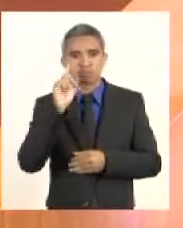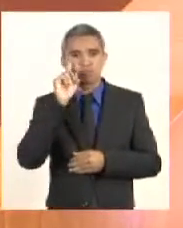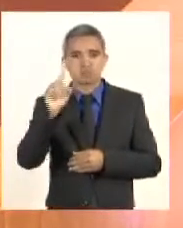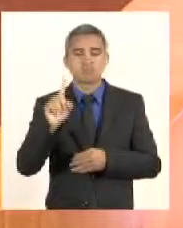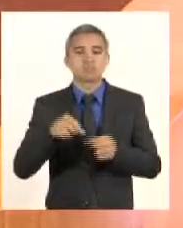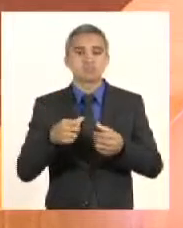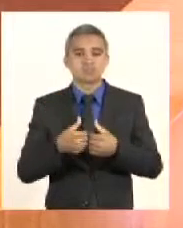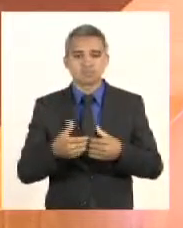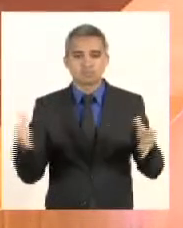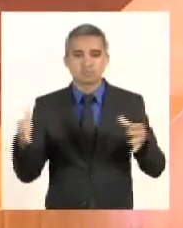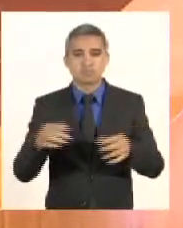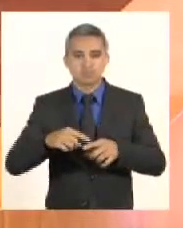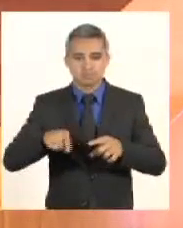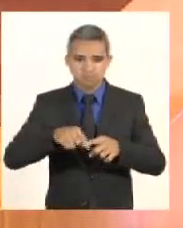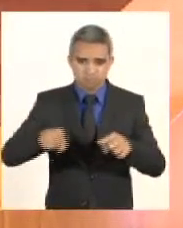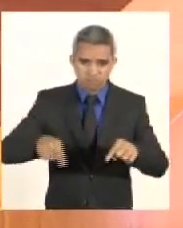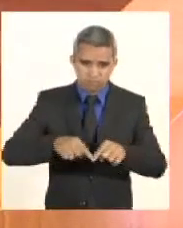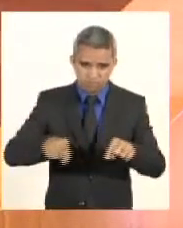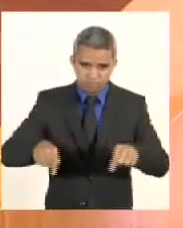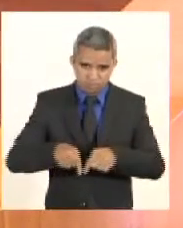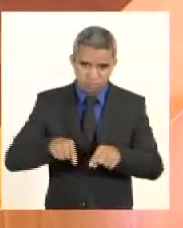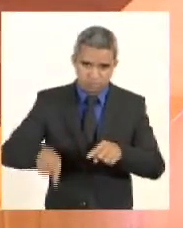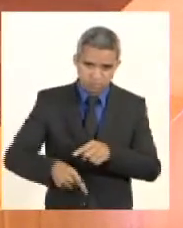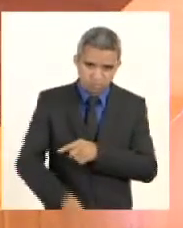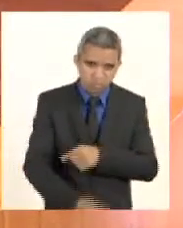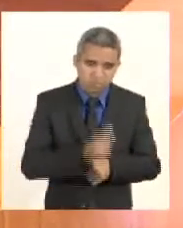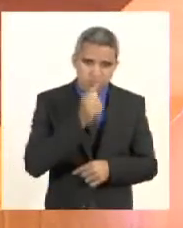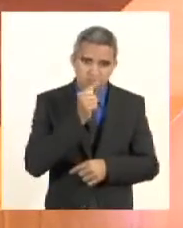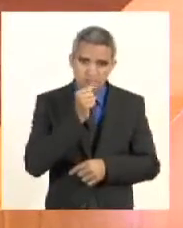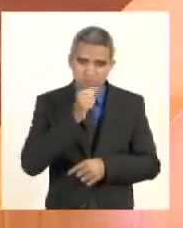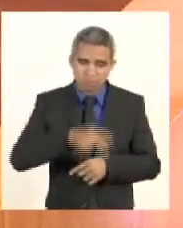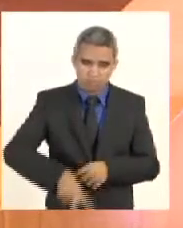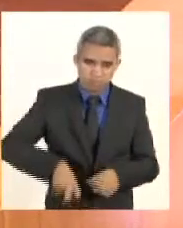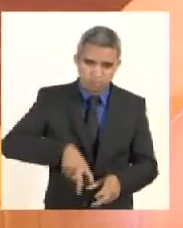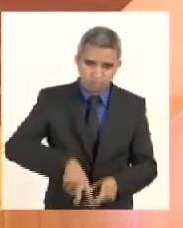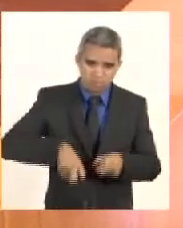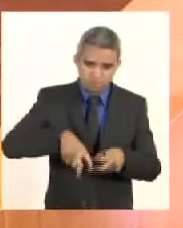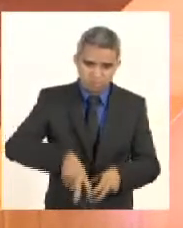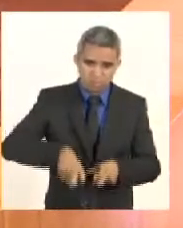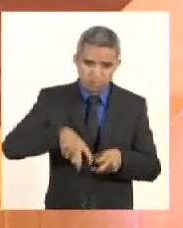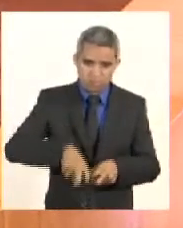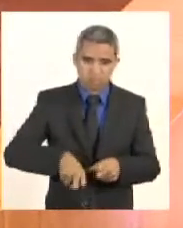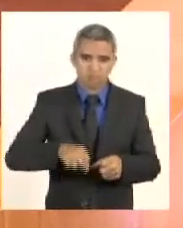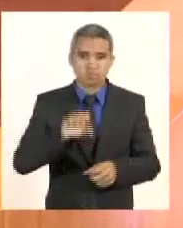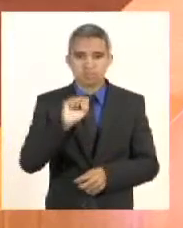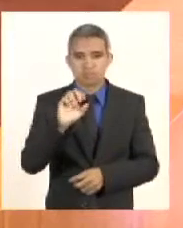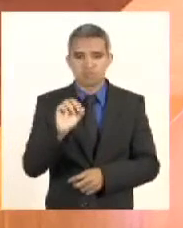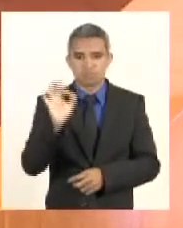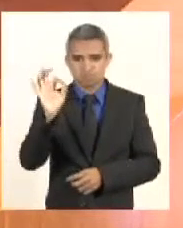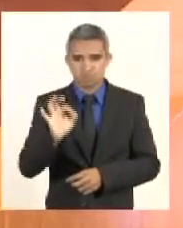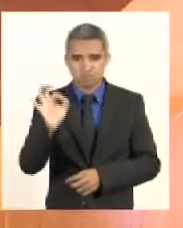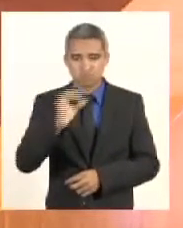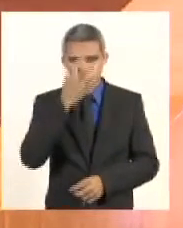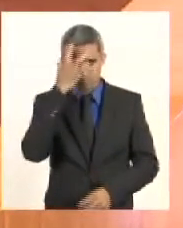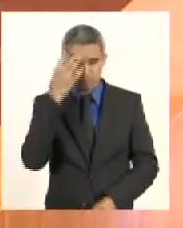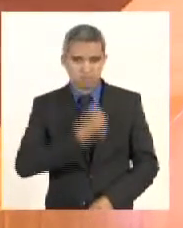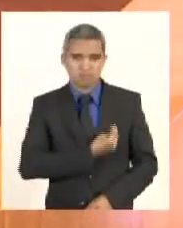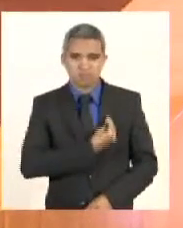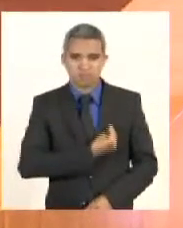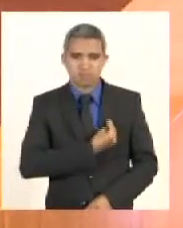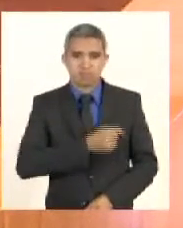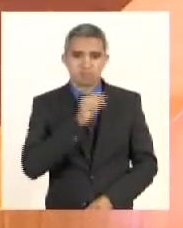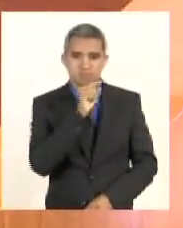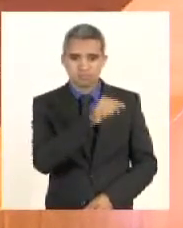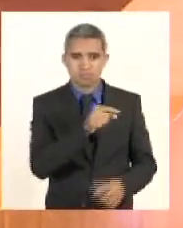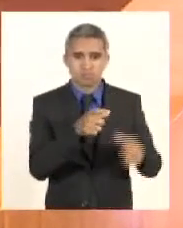na sede no município de Esperantinópolis, que vai beneficiar, pode-se dizer, 80% da população sede daquele